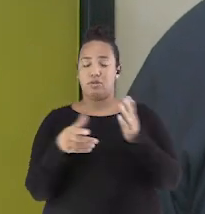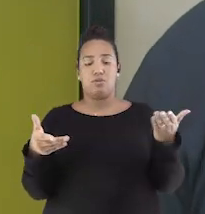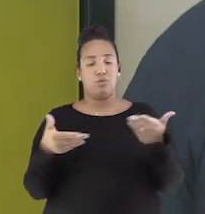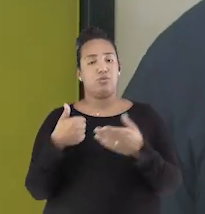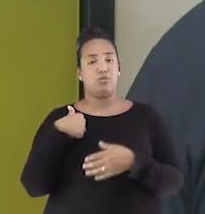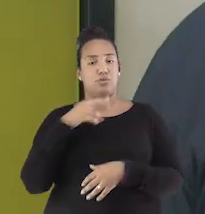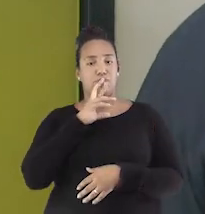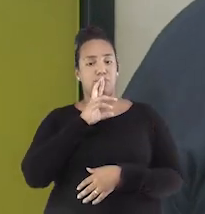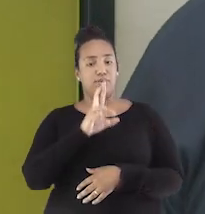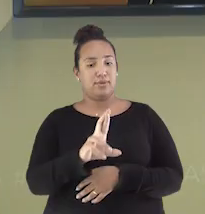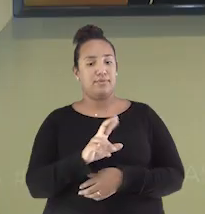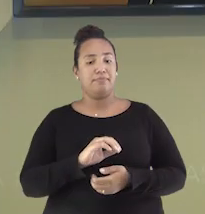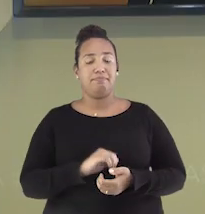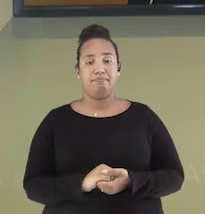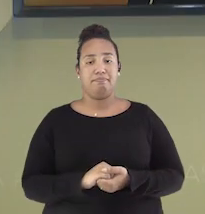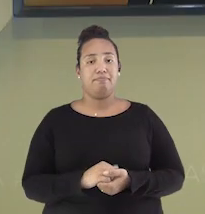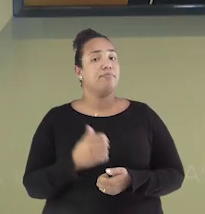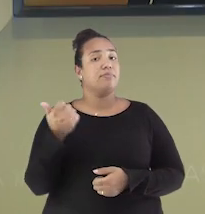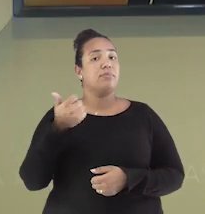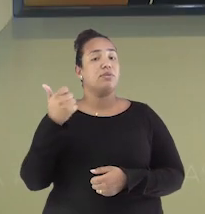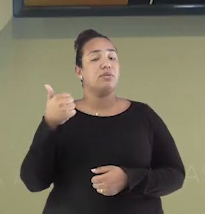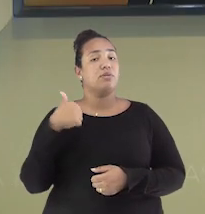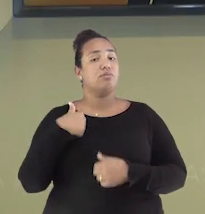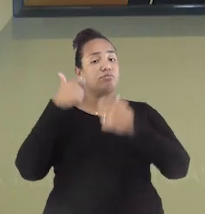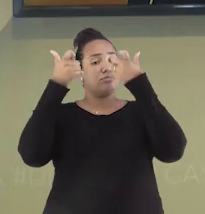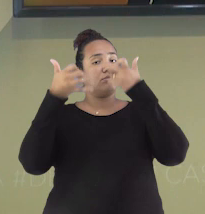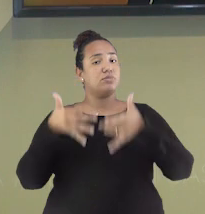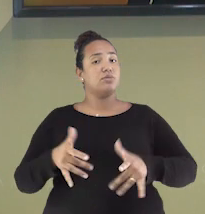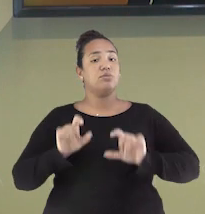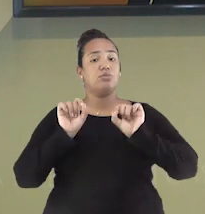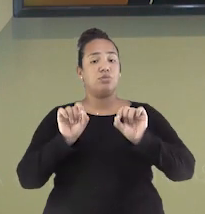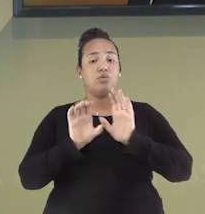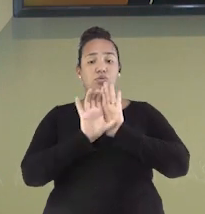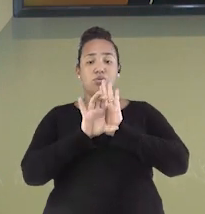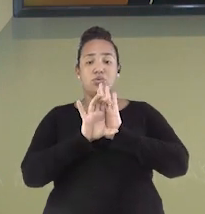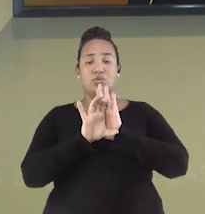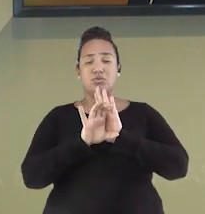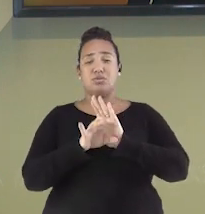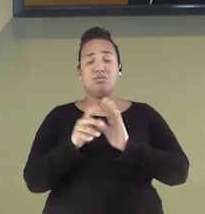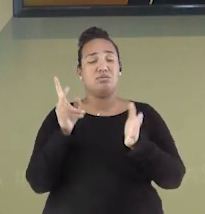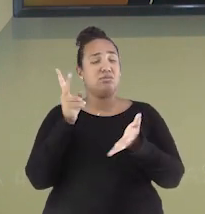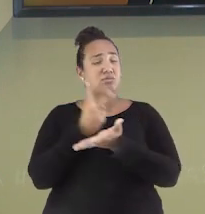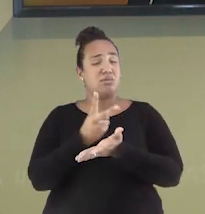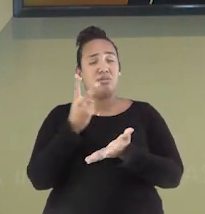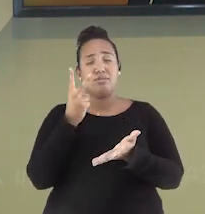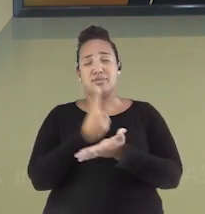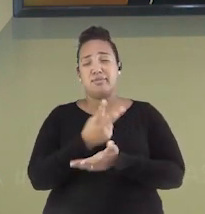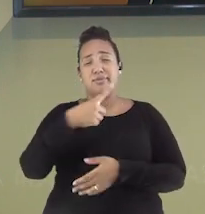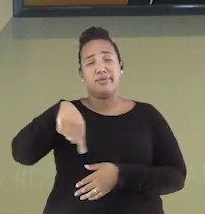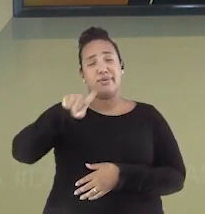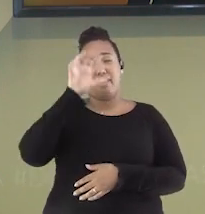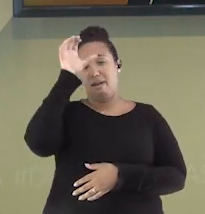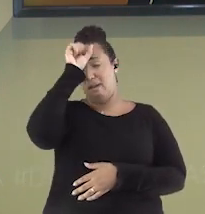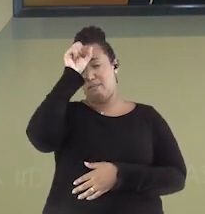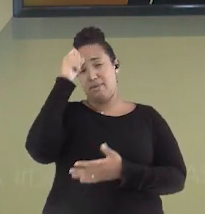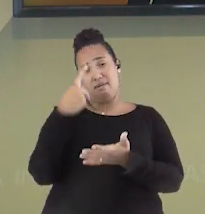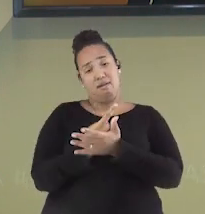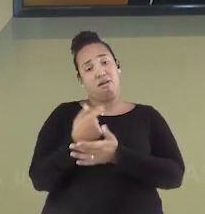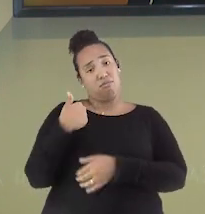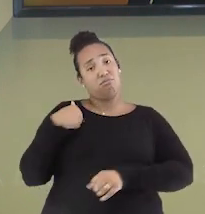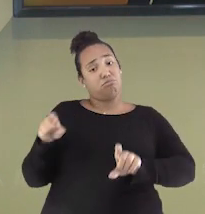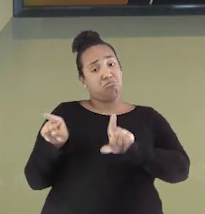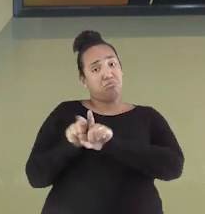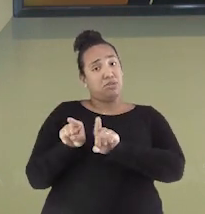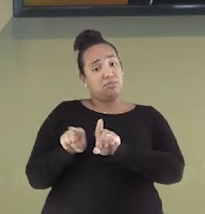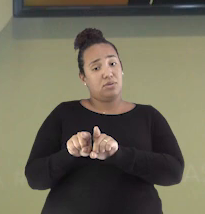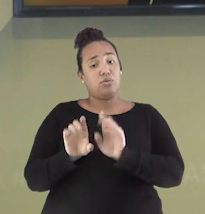hoje para vocês a primeira coisa que eu tenho para falar é um conceito que a gente entendeu errado a vida inteira eu mesma até algum